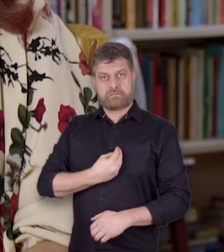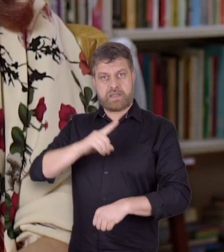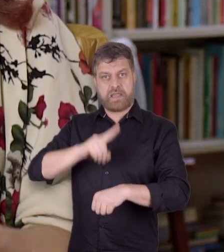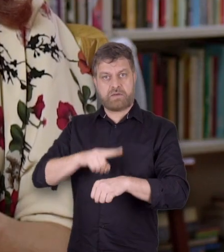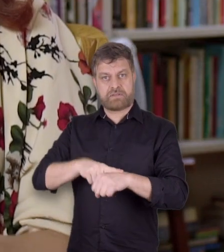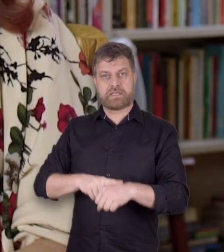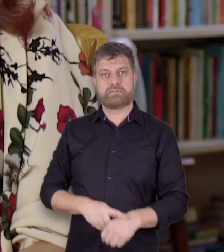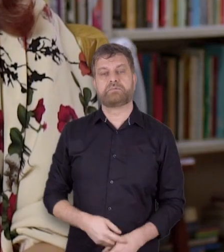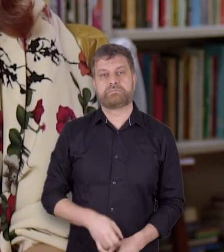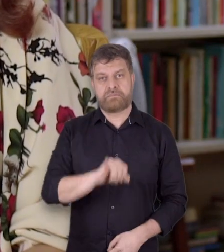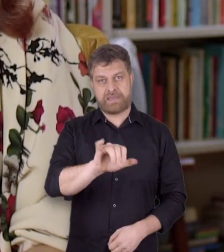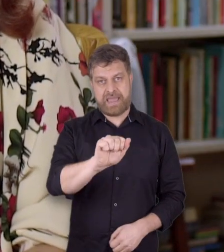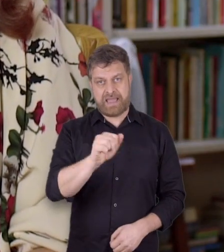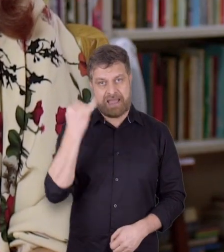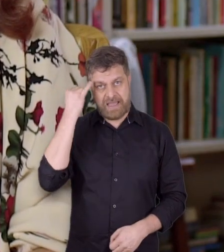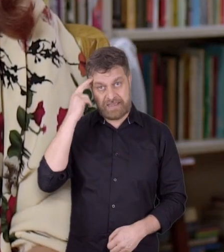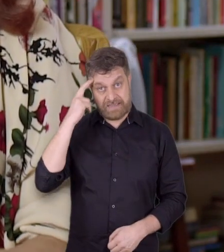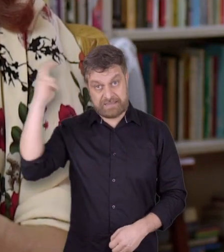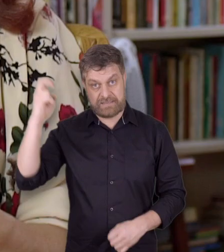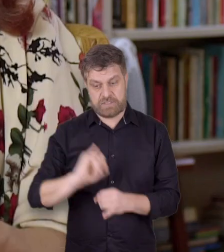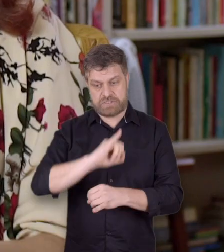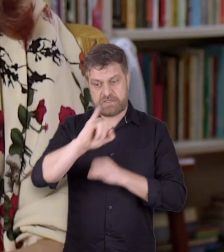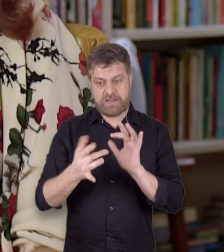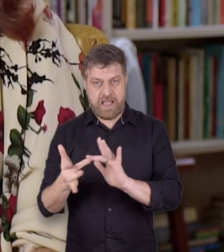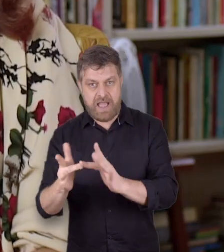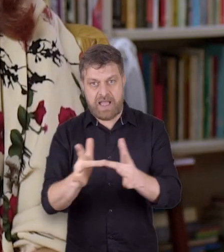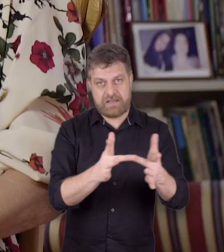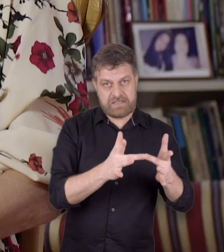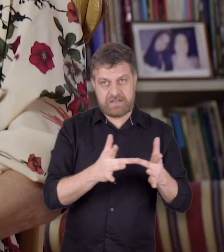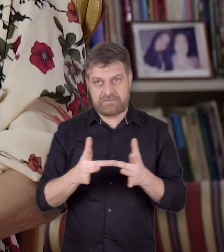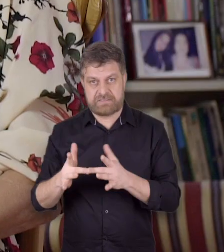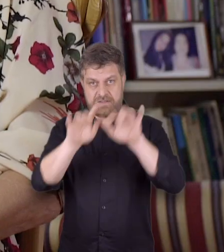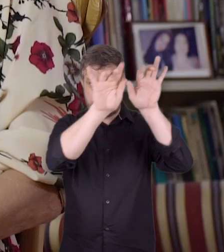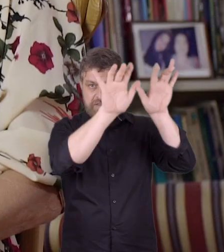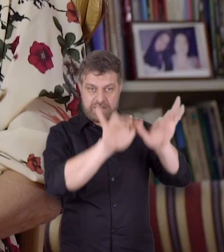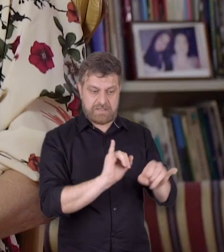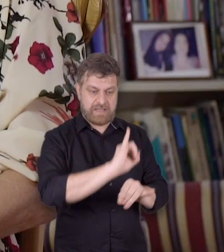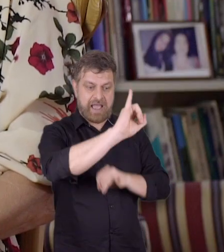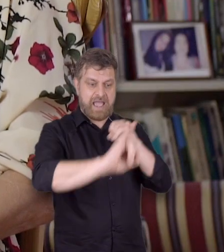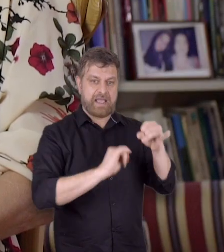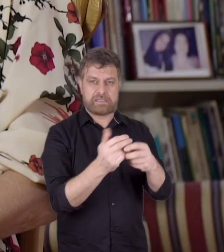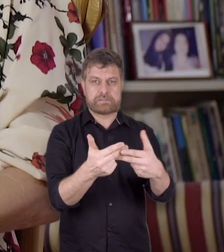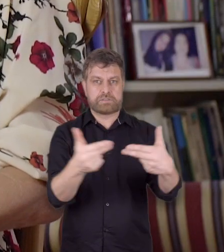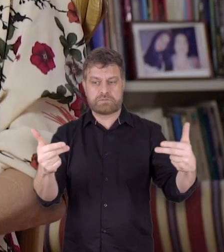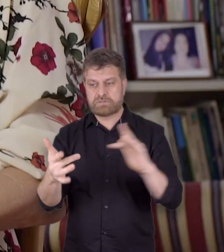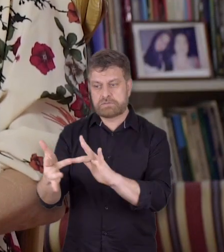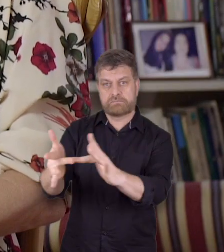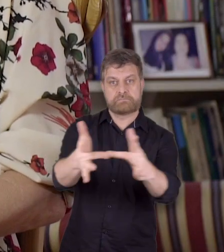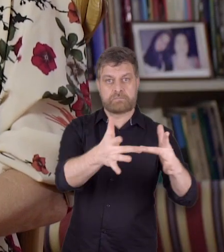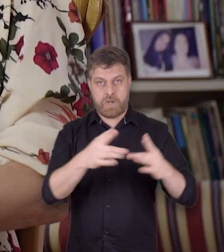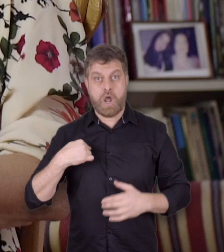era da inteligência artificial, do Big Data, da internet das coisas, nós